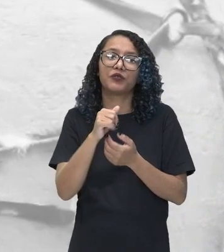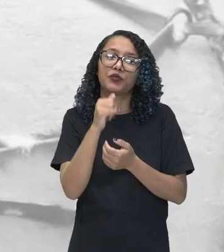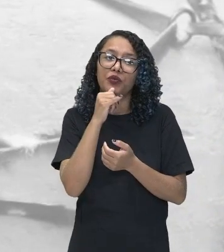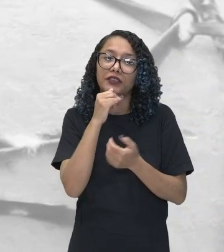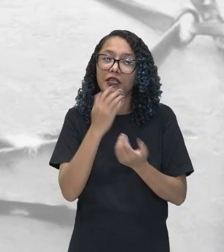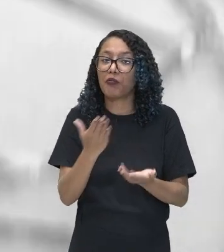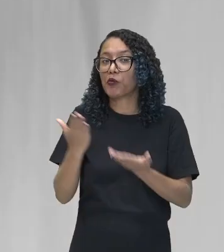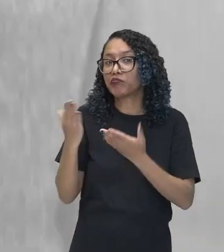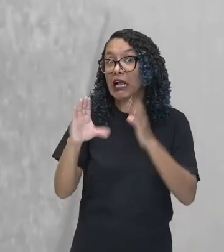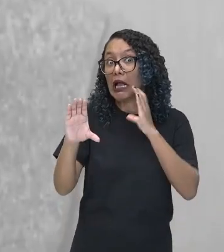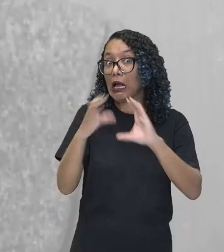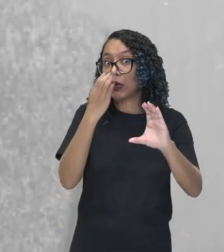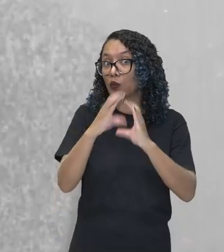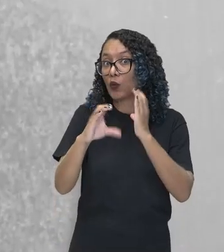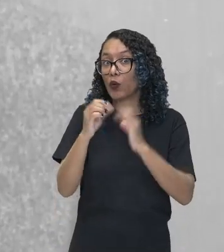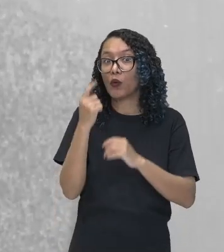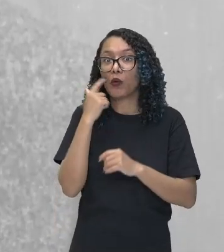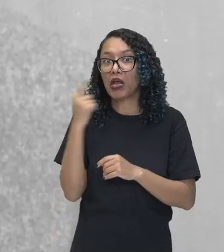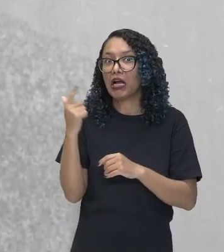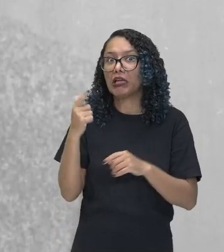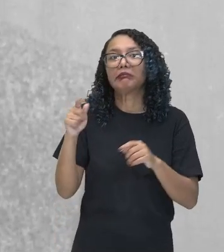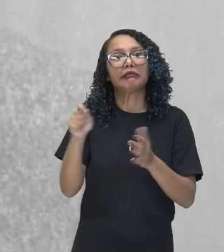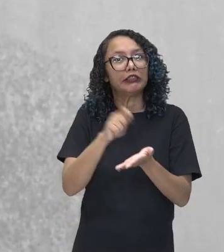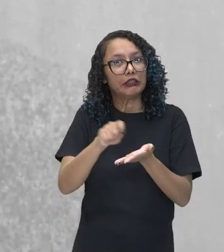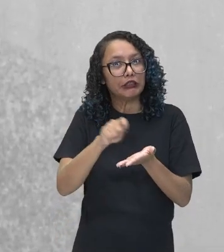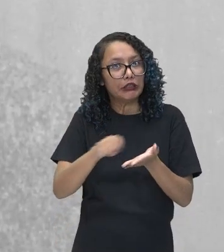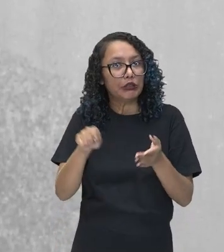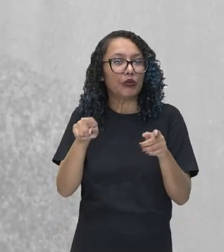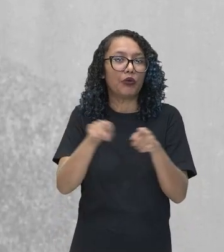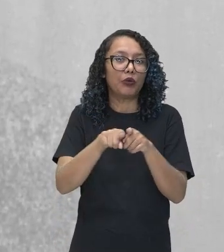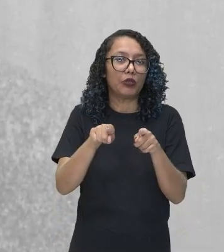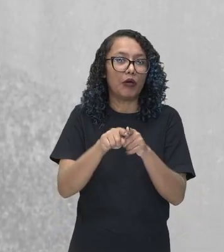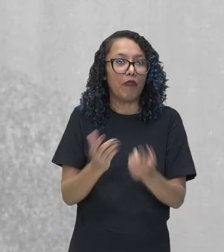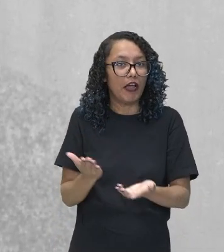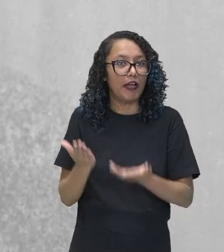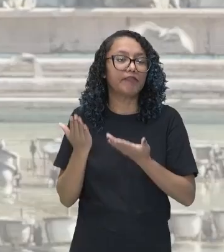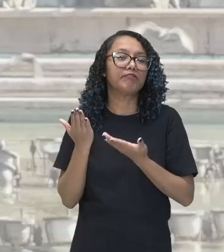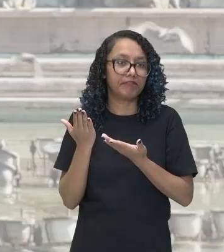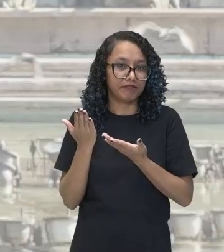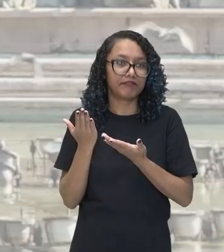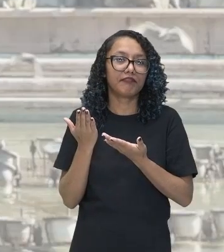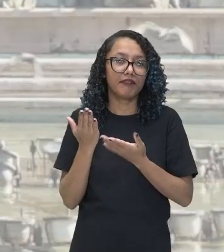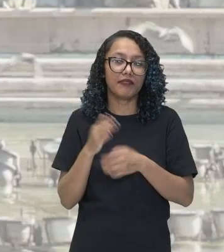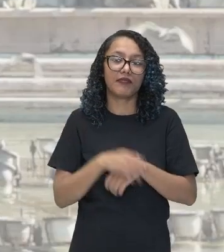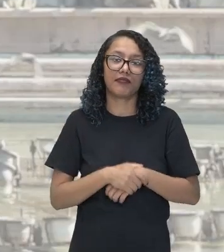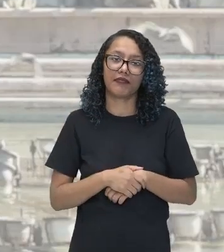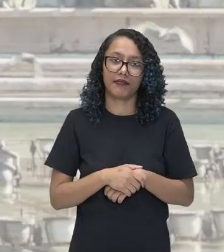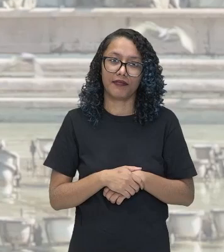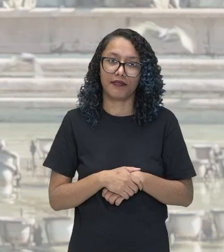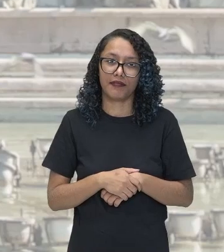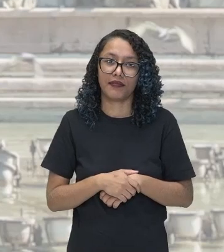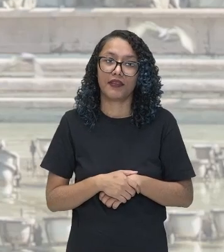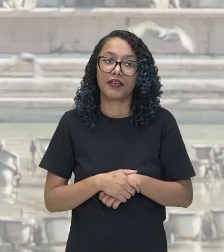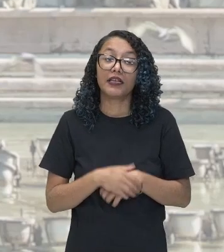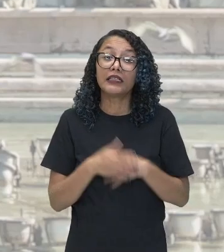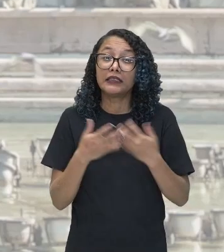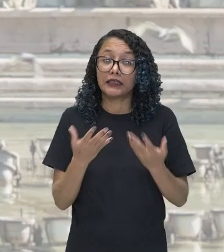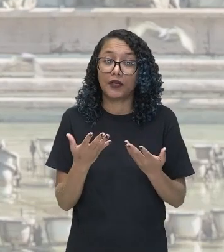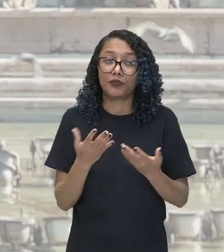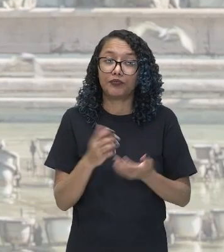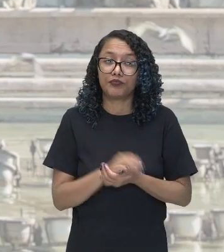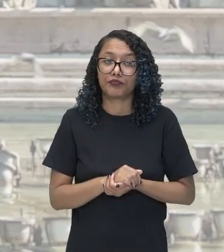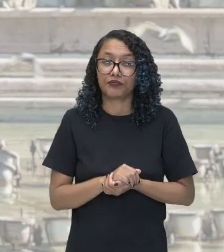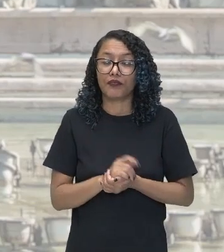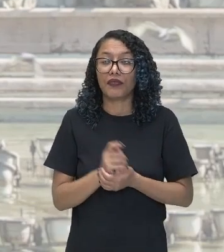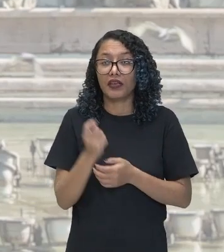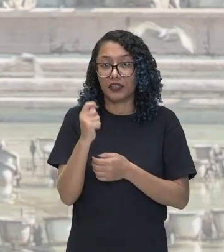grande cantora, como o grande escritor número 1, Jorge Luis Borges. E aí, pessoal, podemos entender também a Argentina a